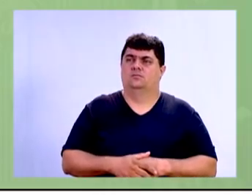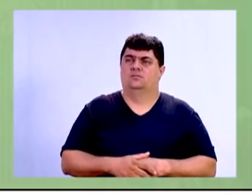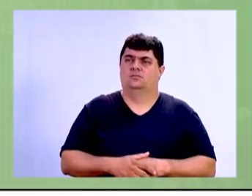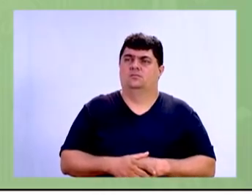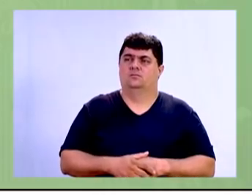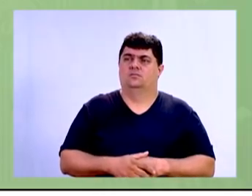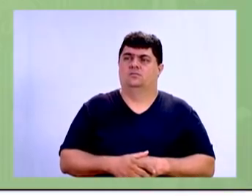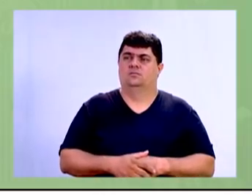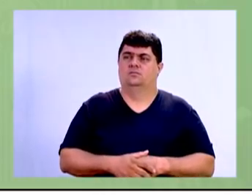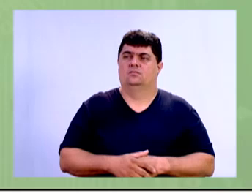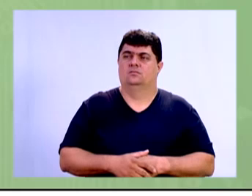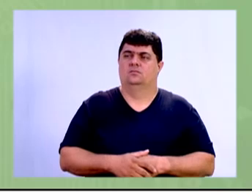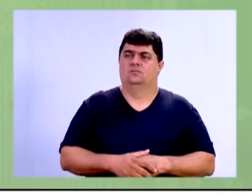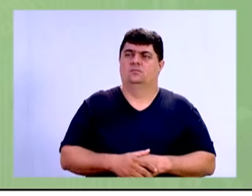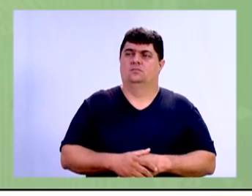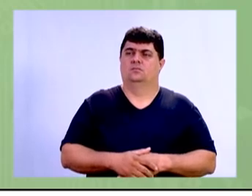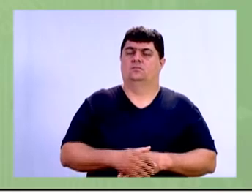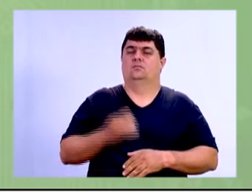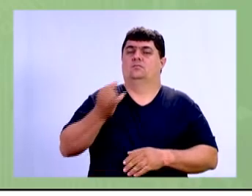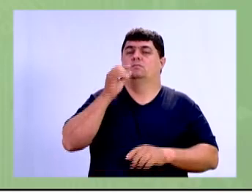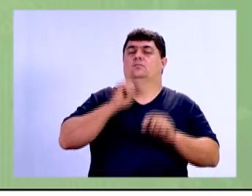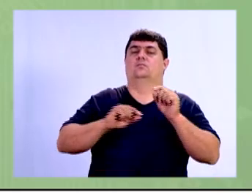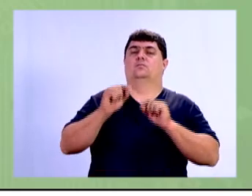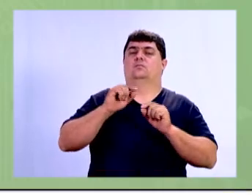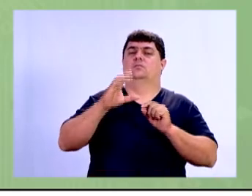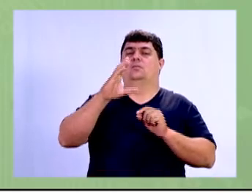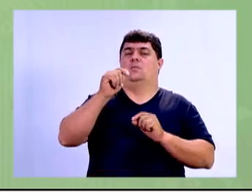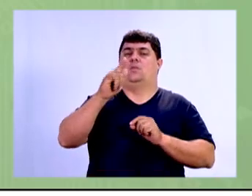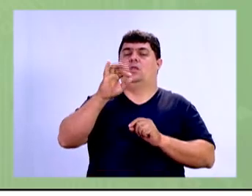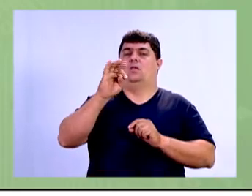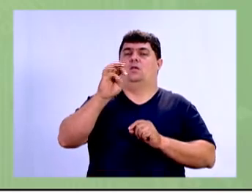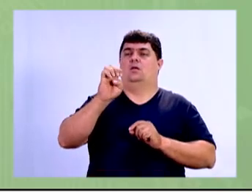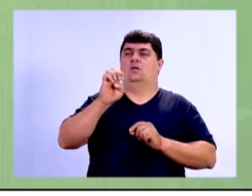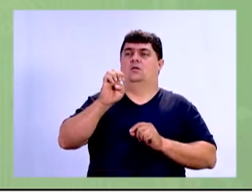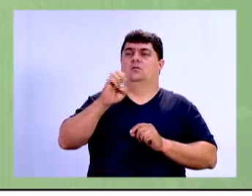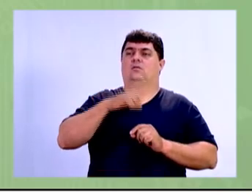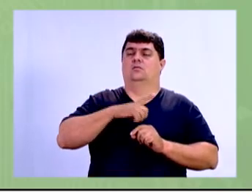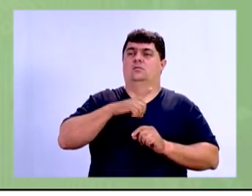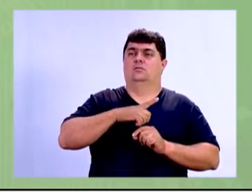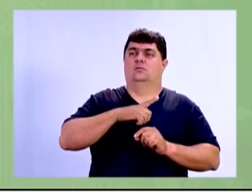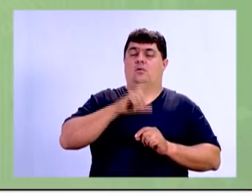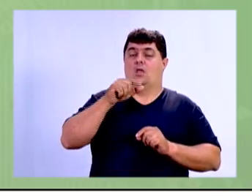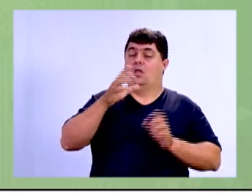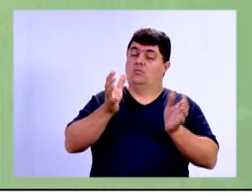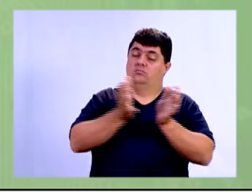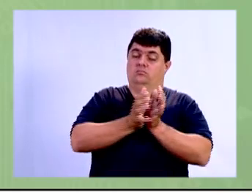Bem, o importante é o seguinte, gente, o cliente, né, ele é